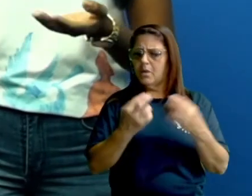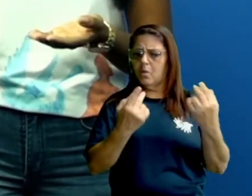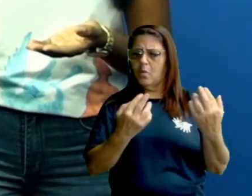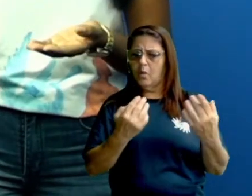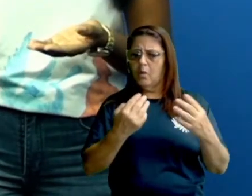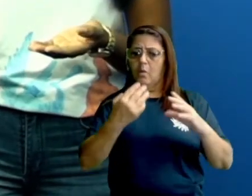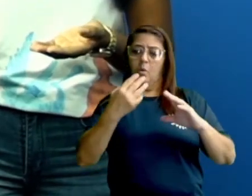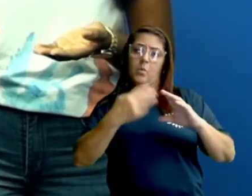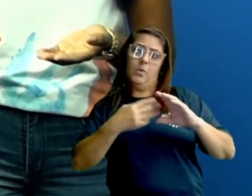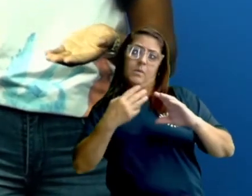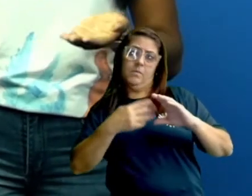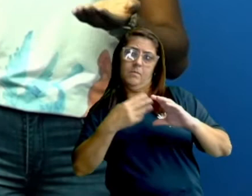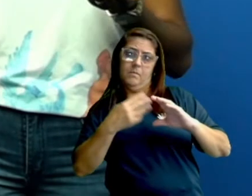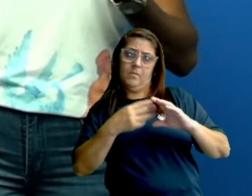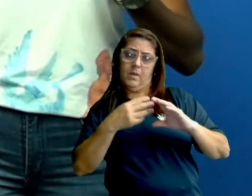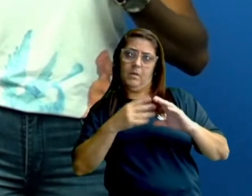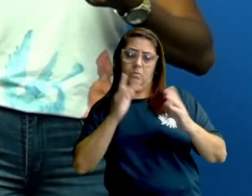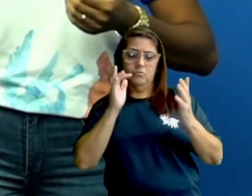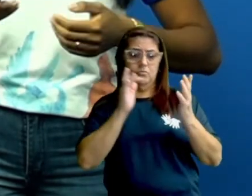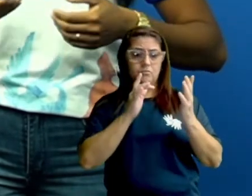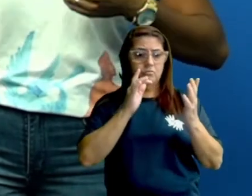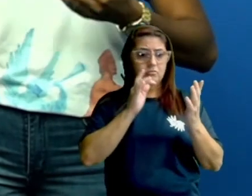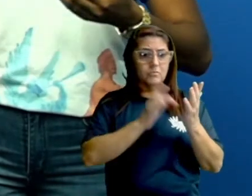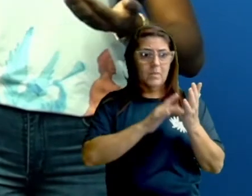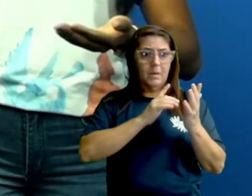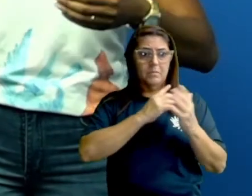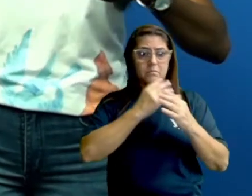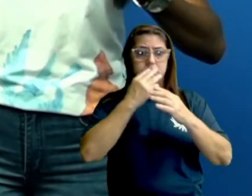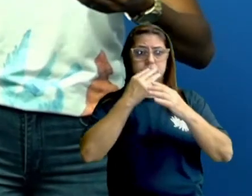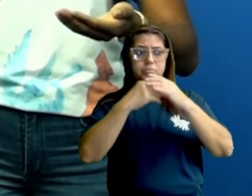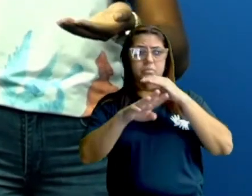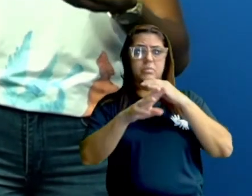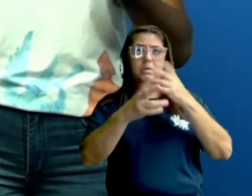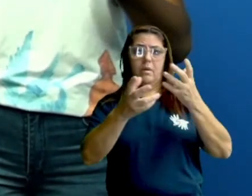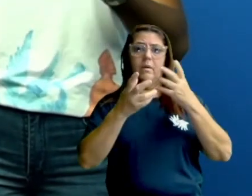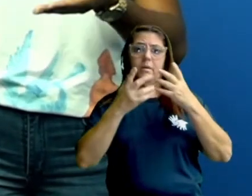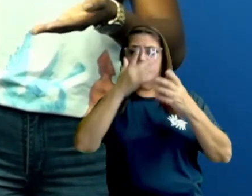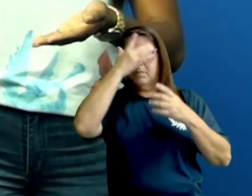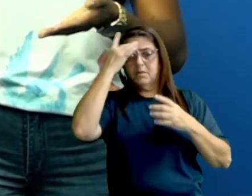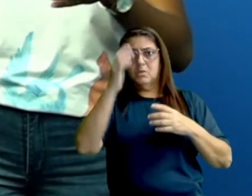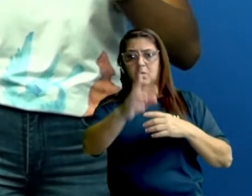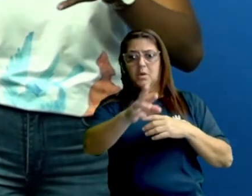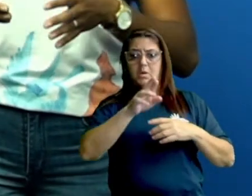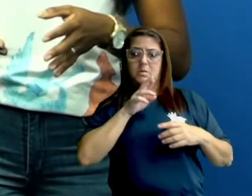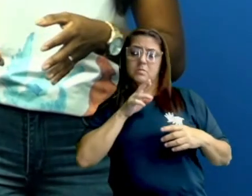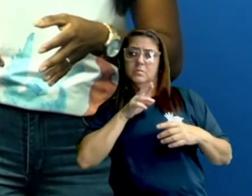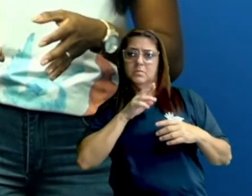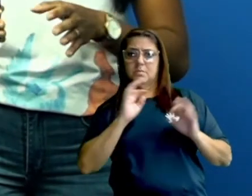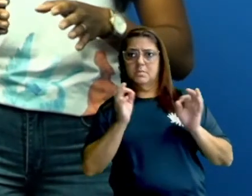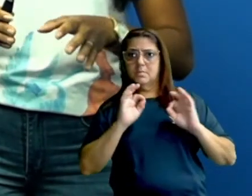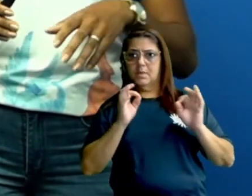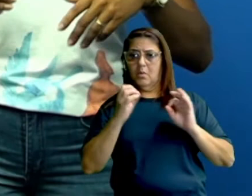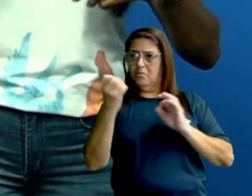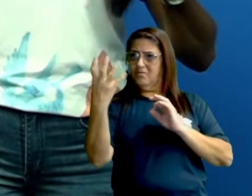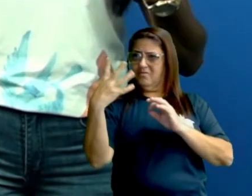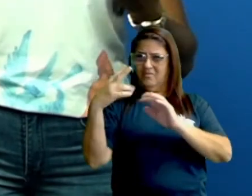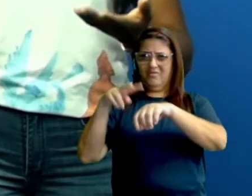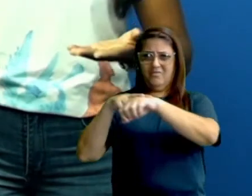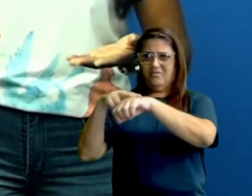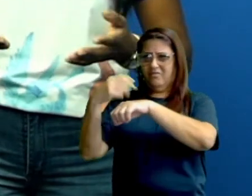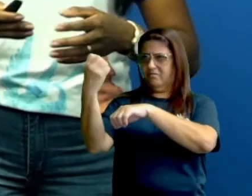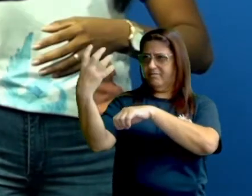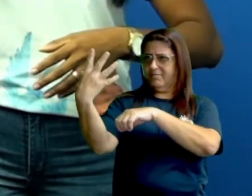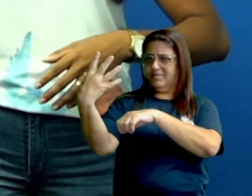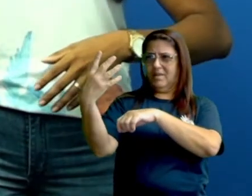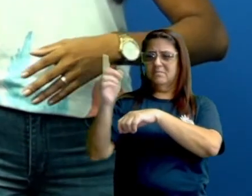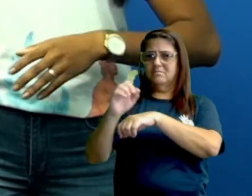Não necessariamente quem postou vai estar aí pedindo ou querendo que as pessoas estejam online automaticamente. Não, à medida